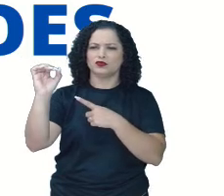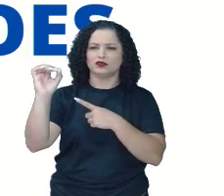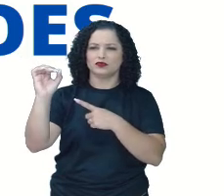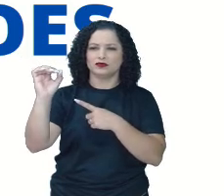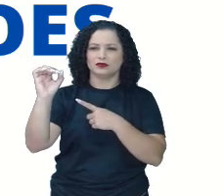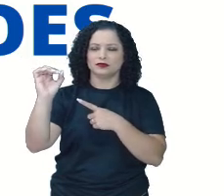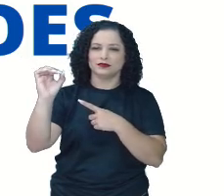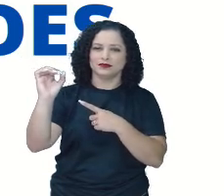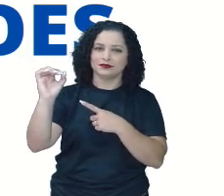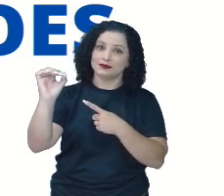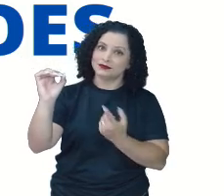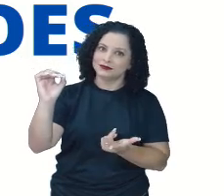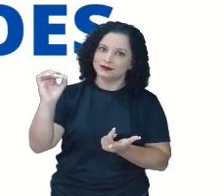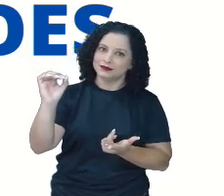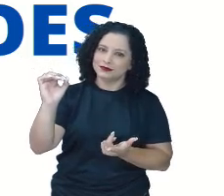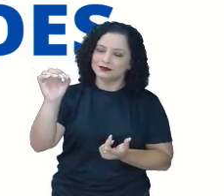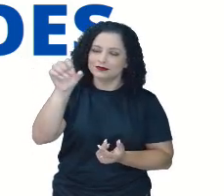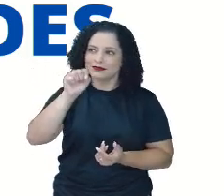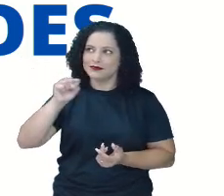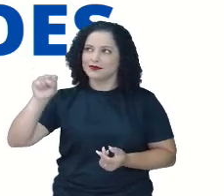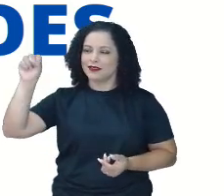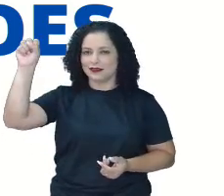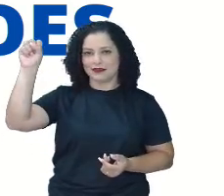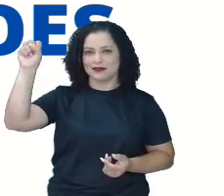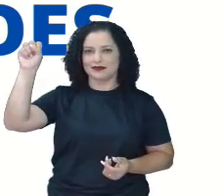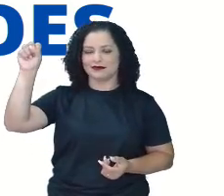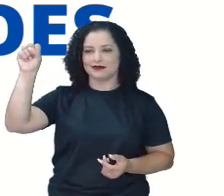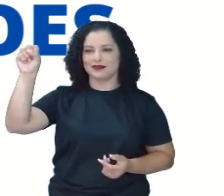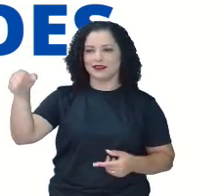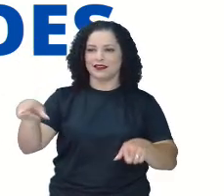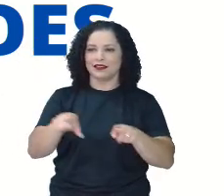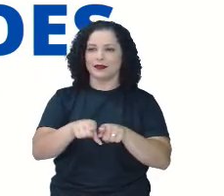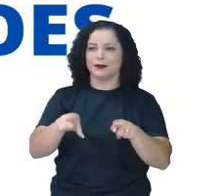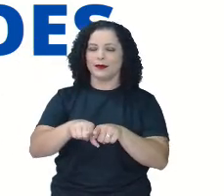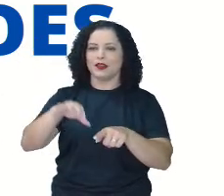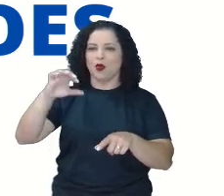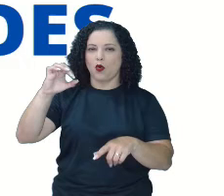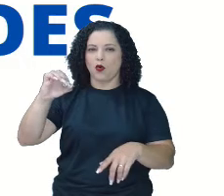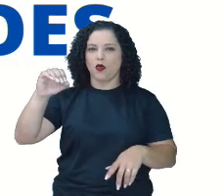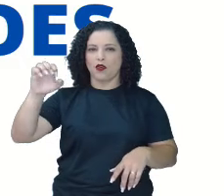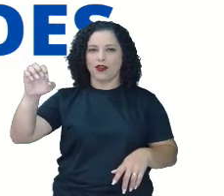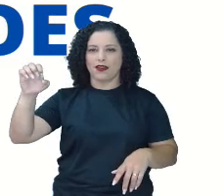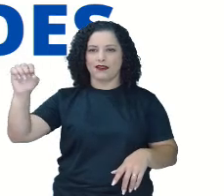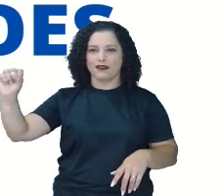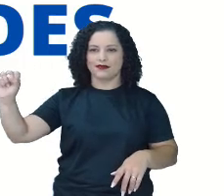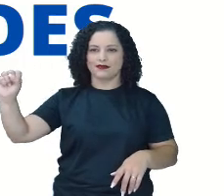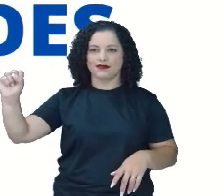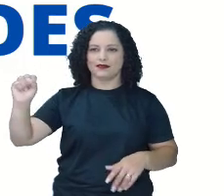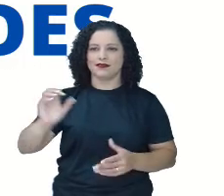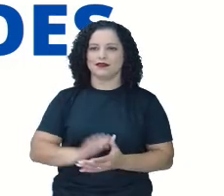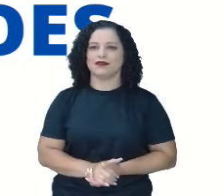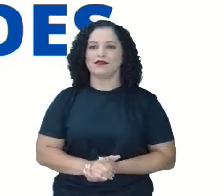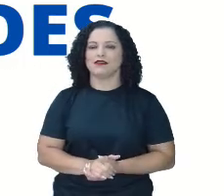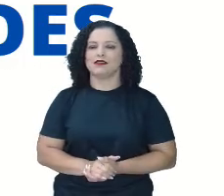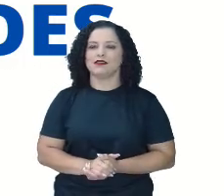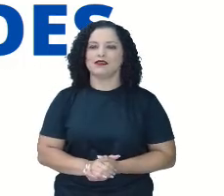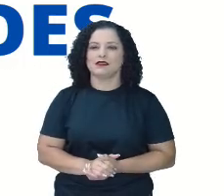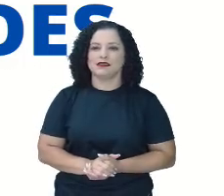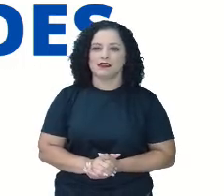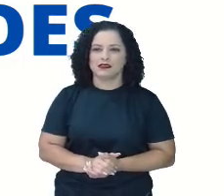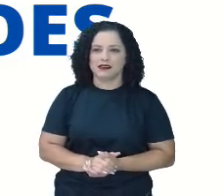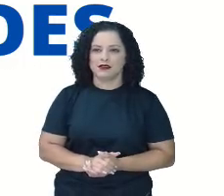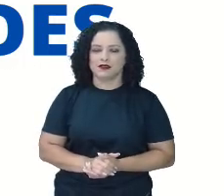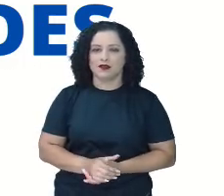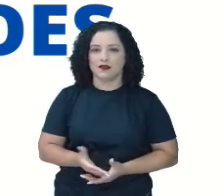Radios, tomatoes. E aí, olha a diferença de um para o outro. Exato. Ó, vocês observem